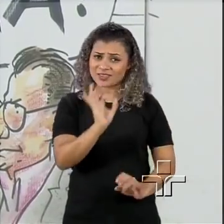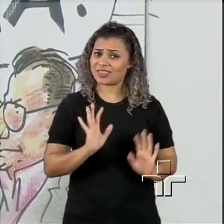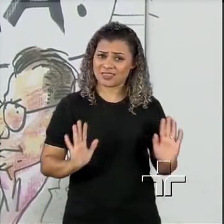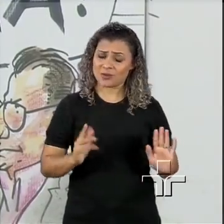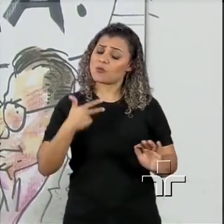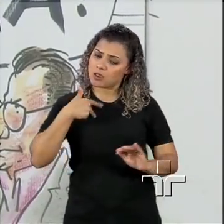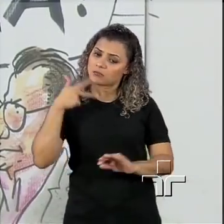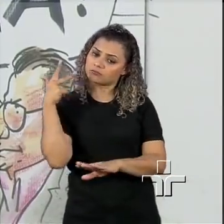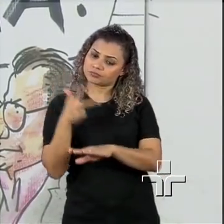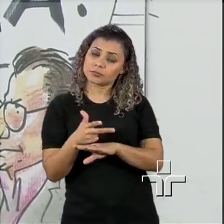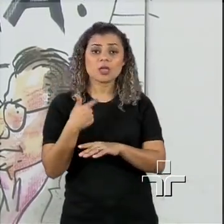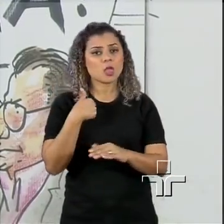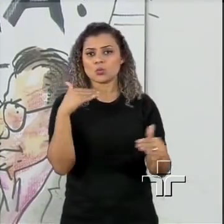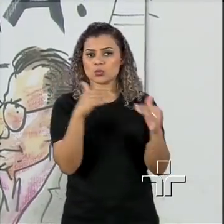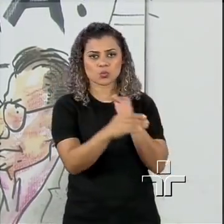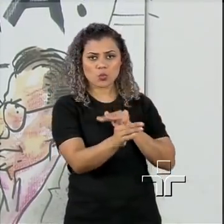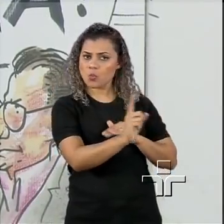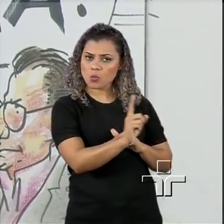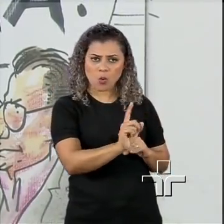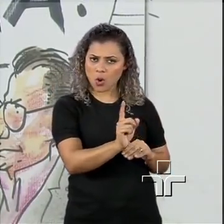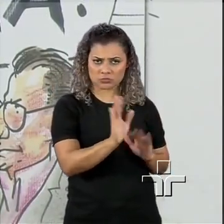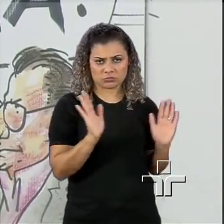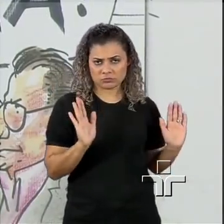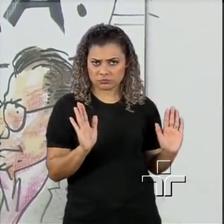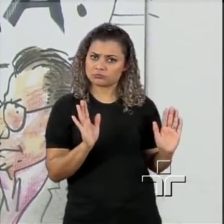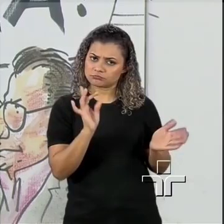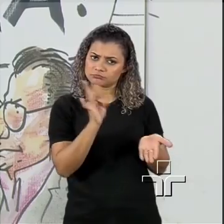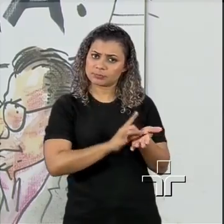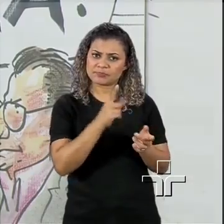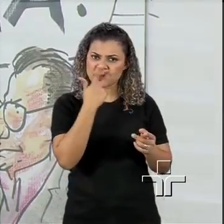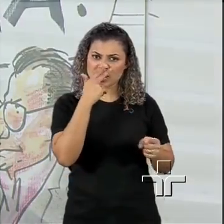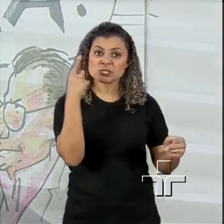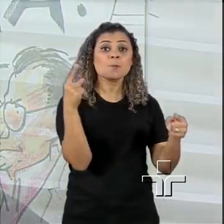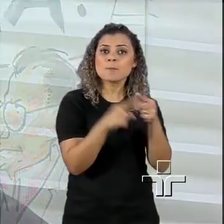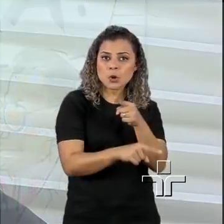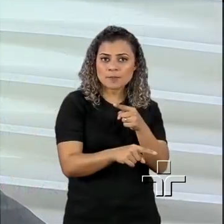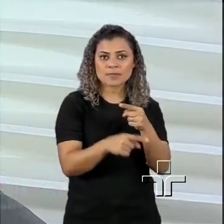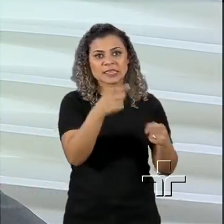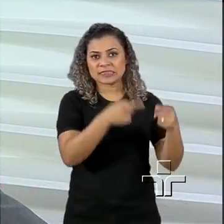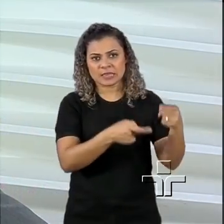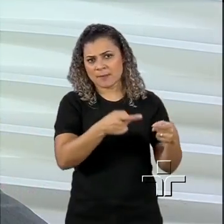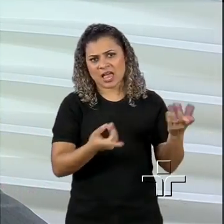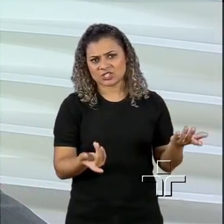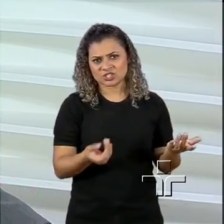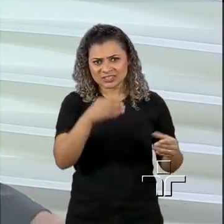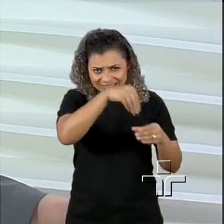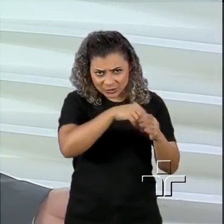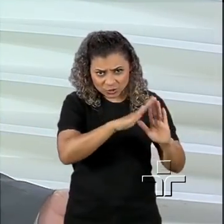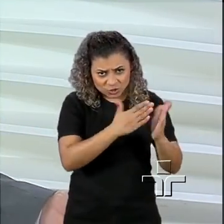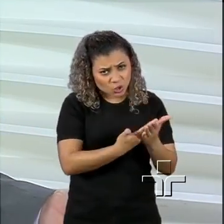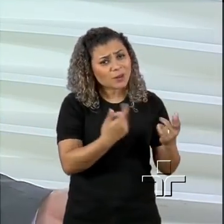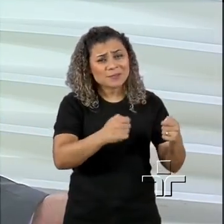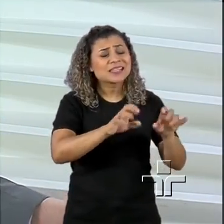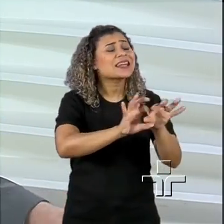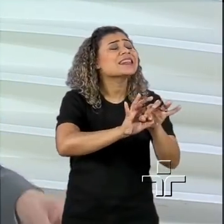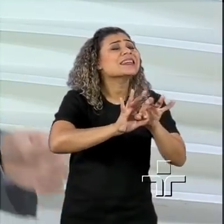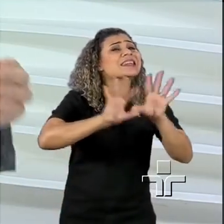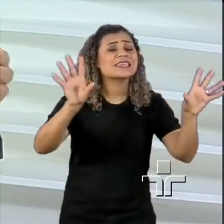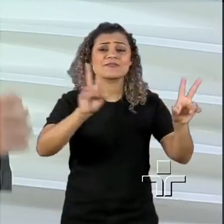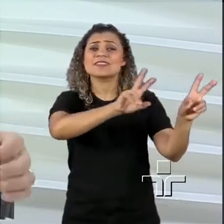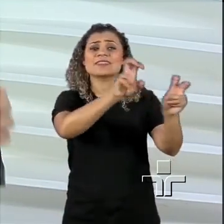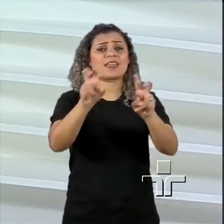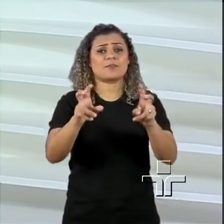eu discordo totalmente dessa lógica de proibir qualquer debate sobre o gênero nas escolas. Escola sem partido,